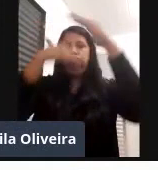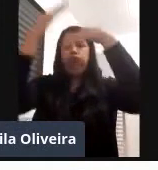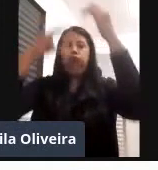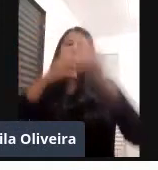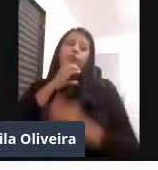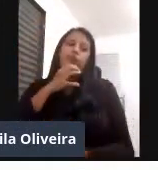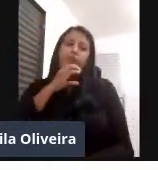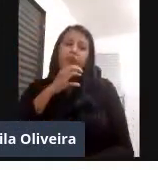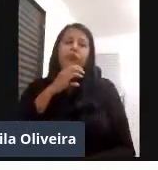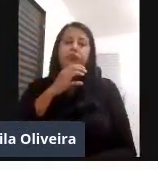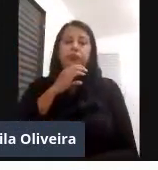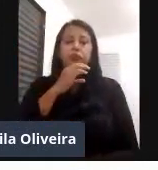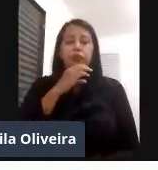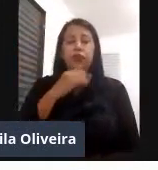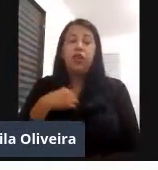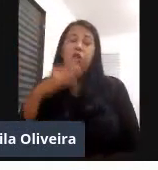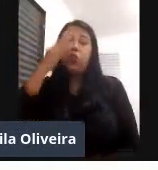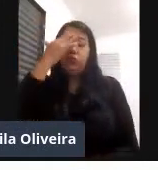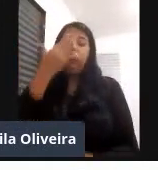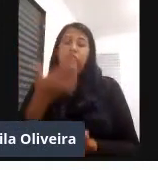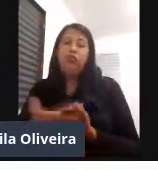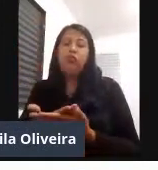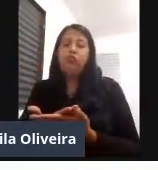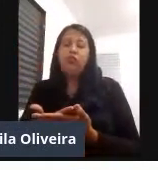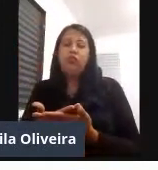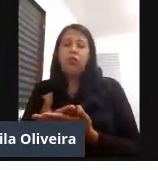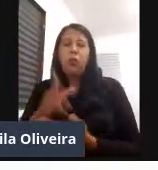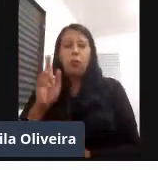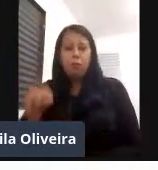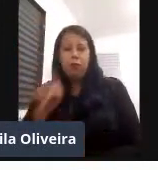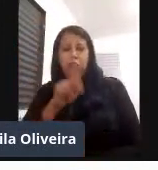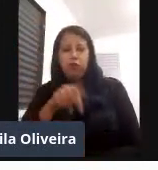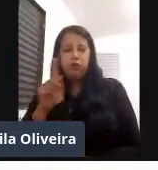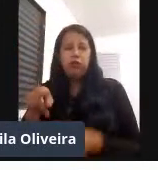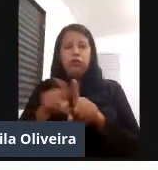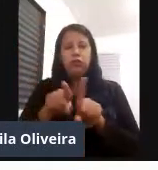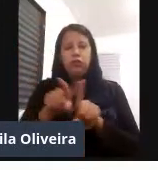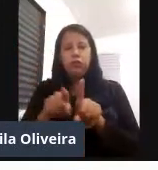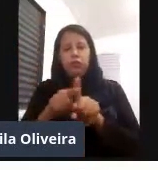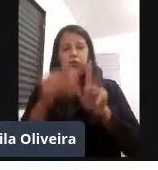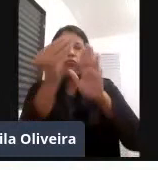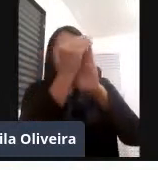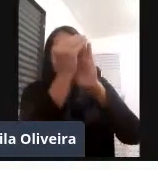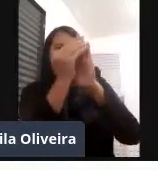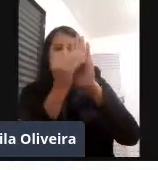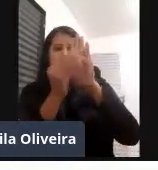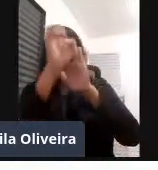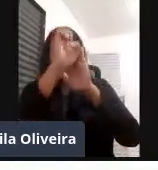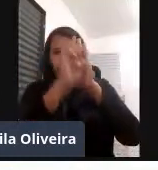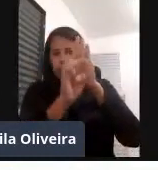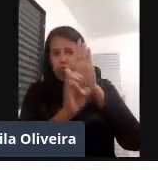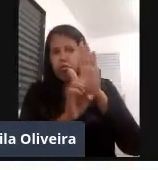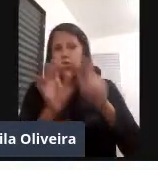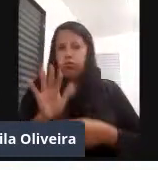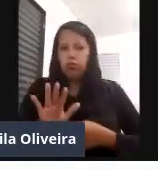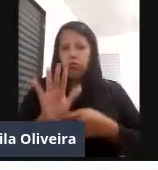têm passado aquela bibliografia, né, as emendas das disciplinas. Então, tudo aquilo